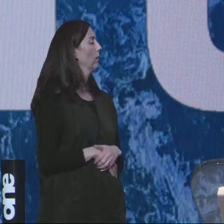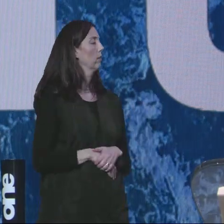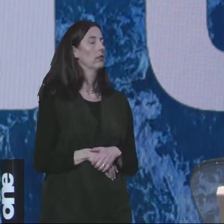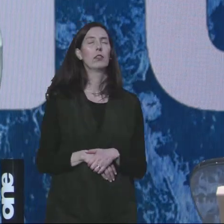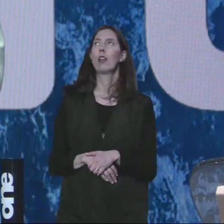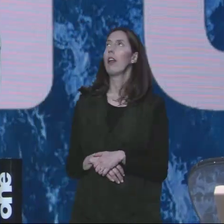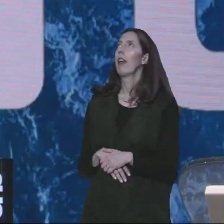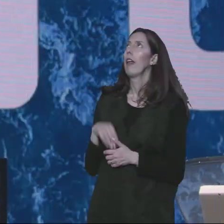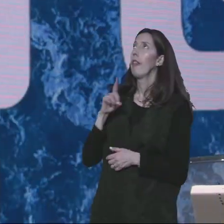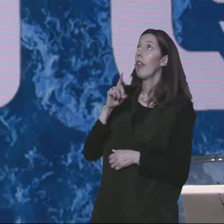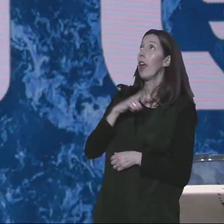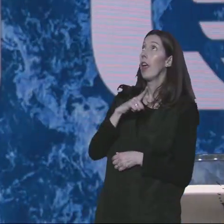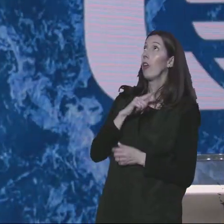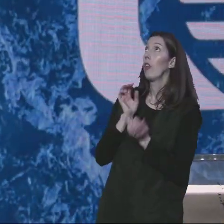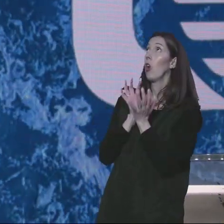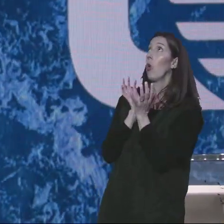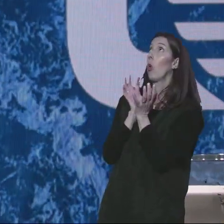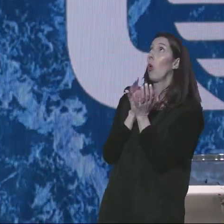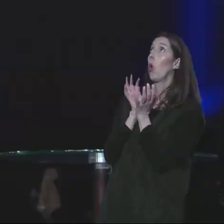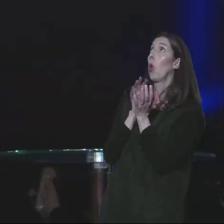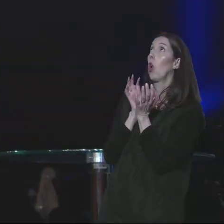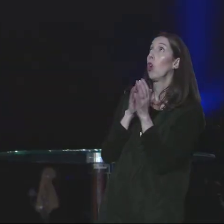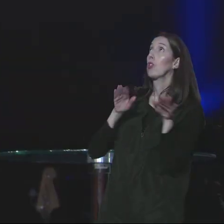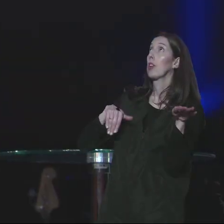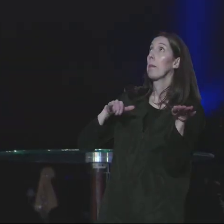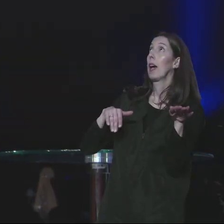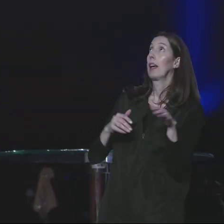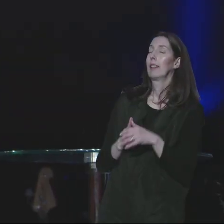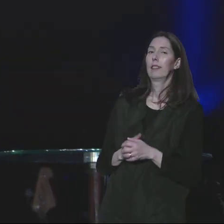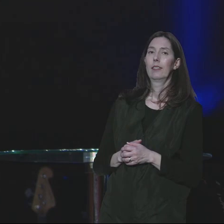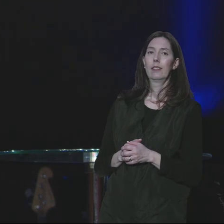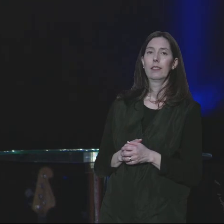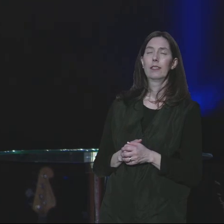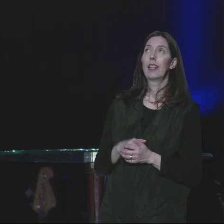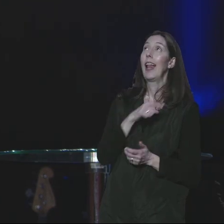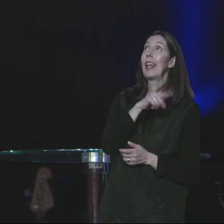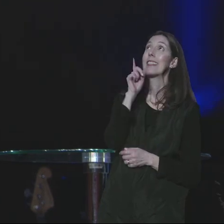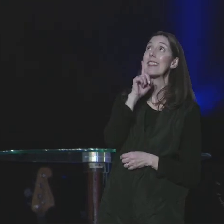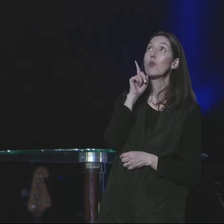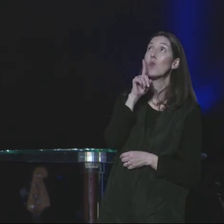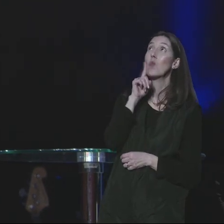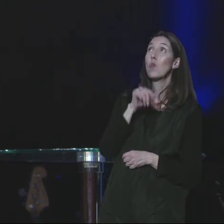Deus, eu tenho uma coleção de conchas da Flórida.